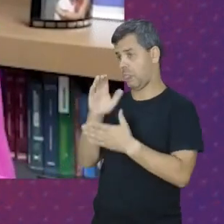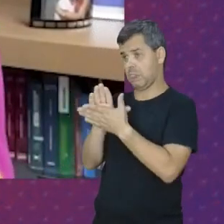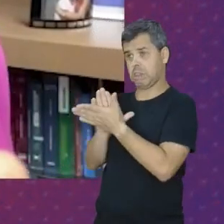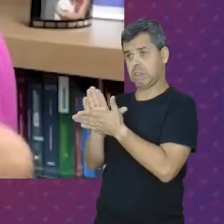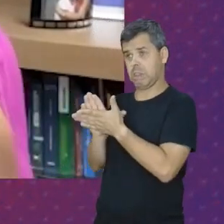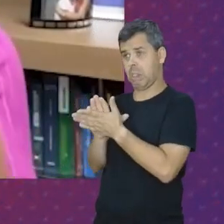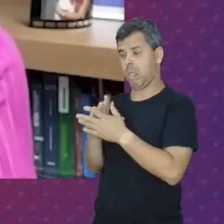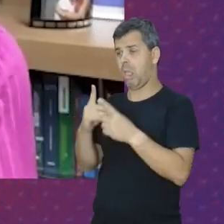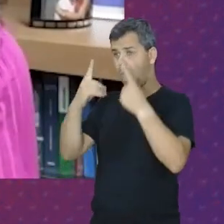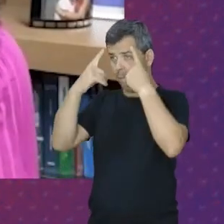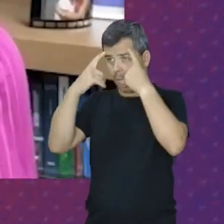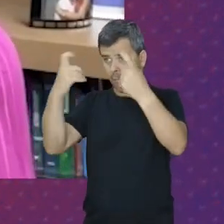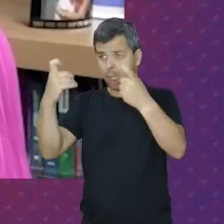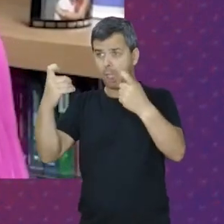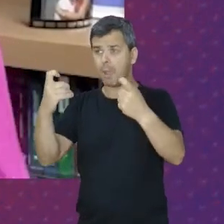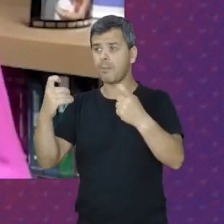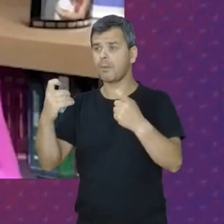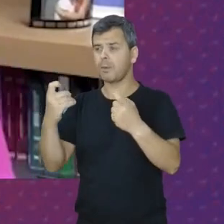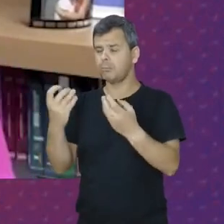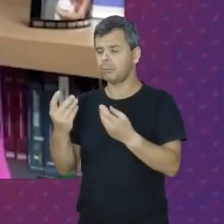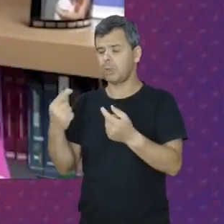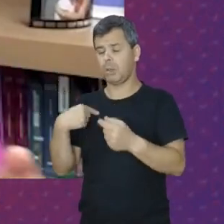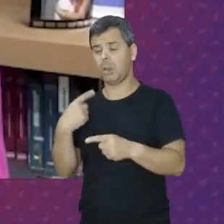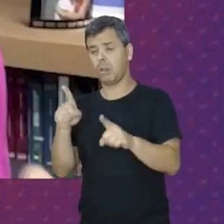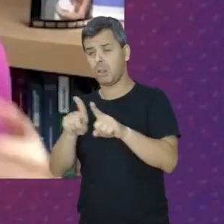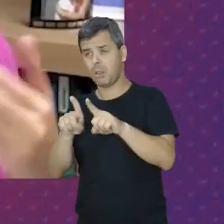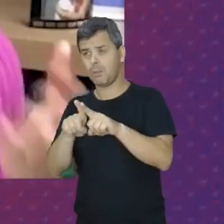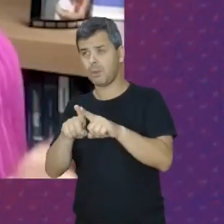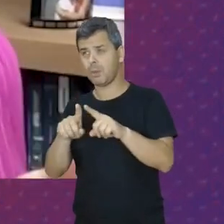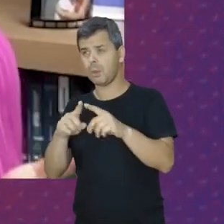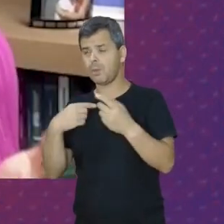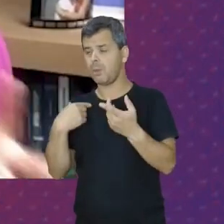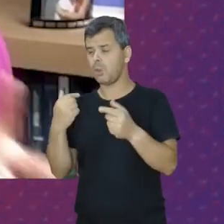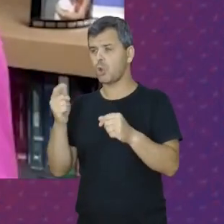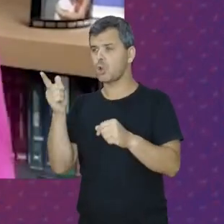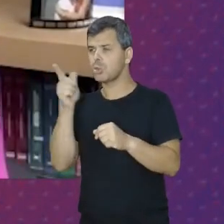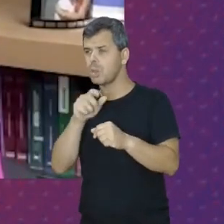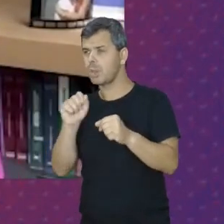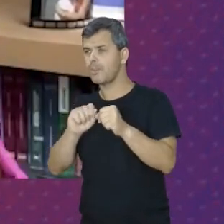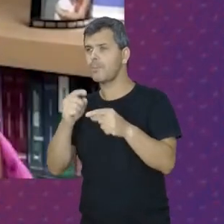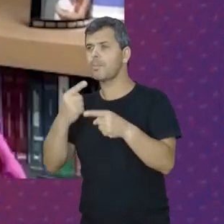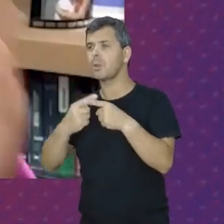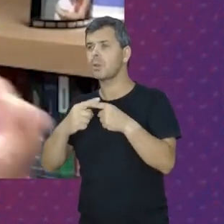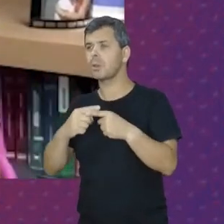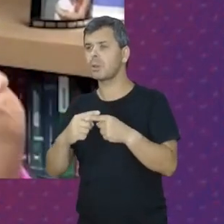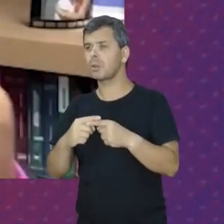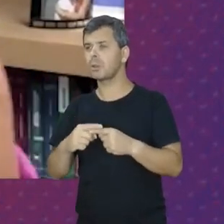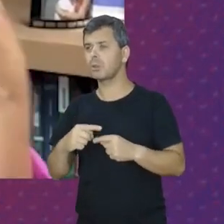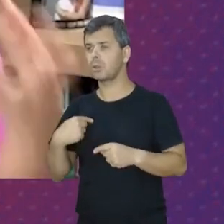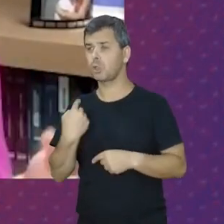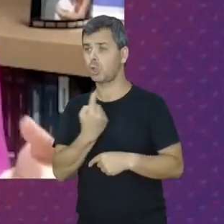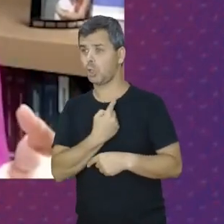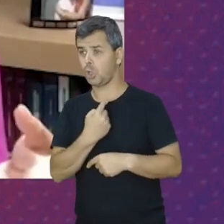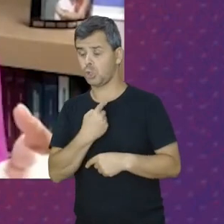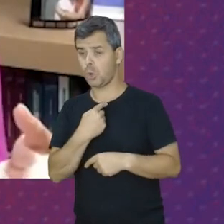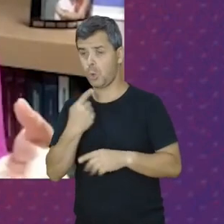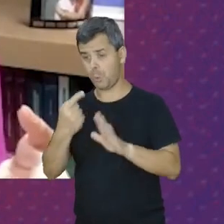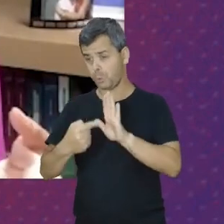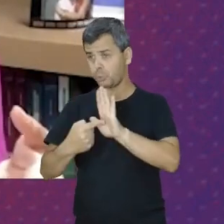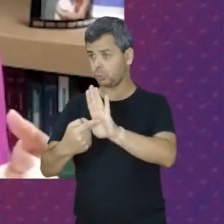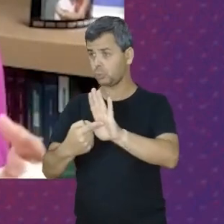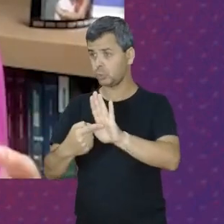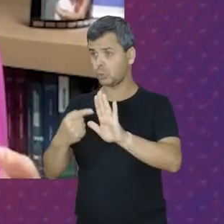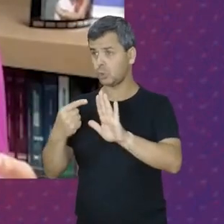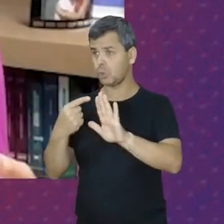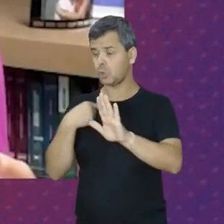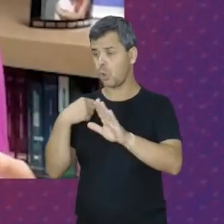essas violências que nos invisibilizam também nos inviabilizam. Por quê? À medida que a gente não aparece, que a